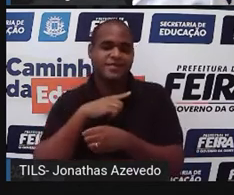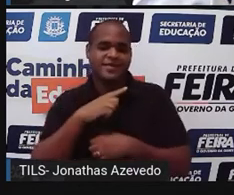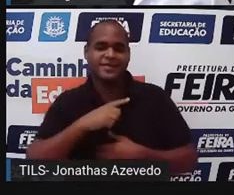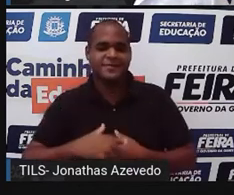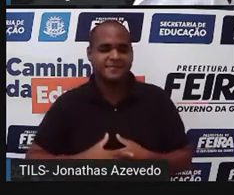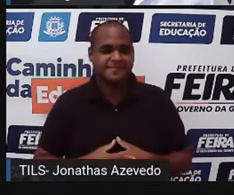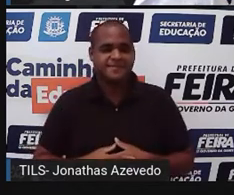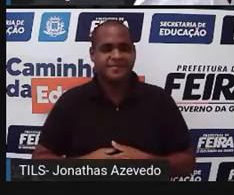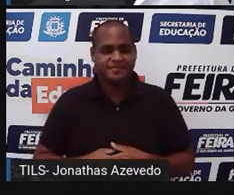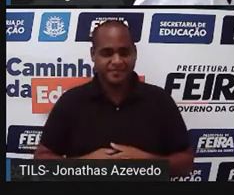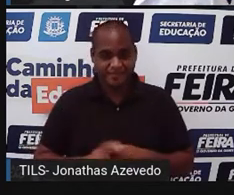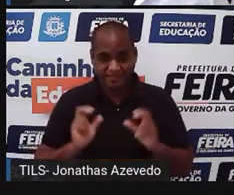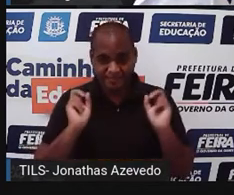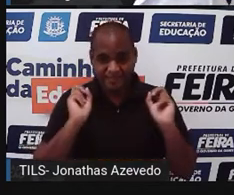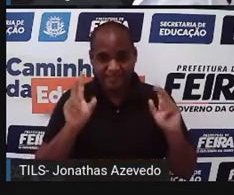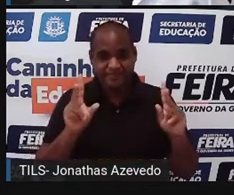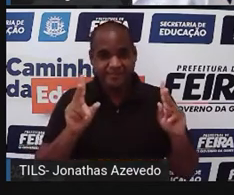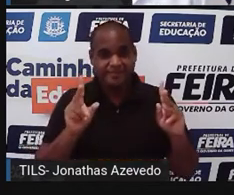retângulo tá